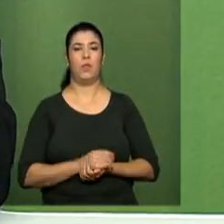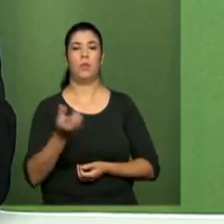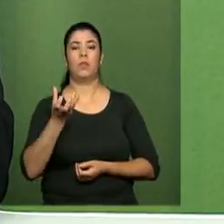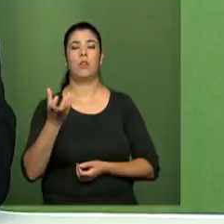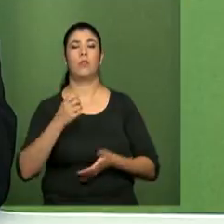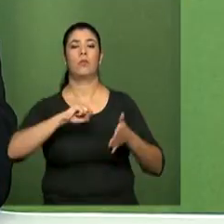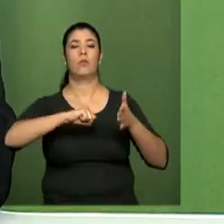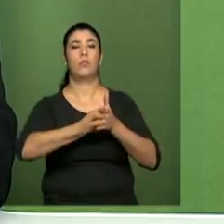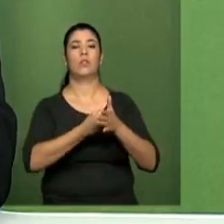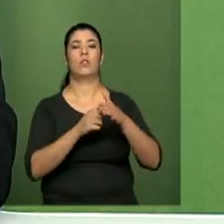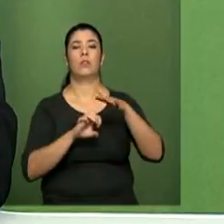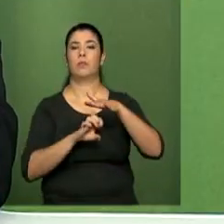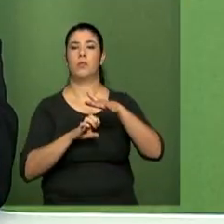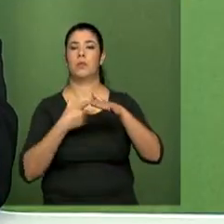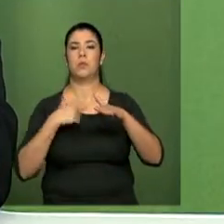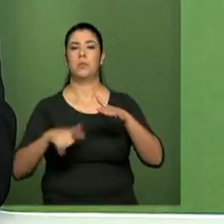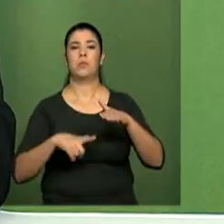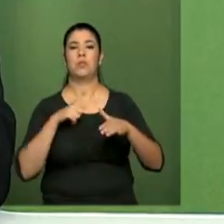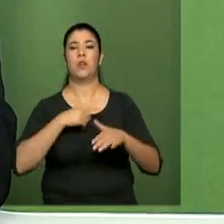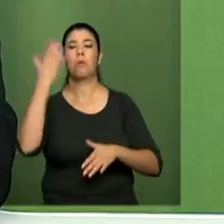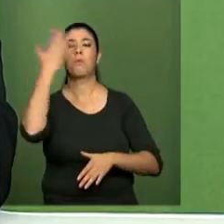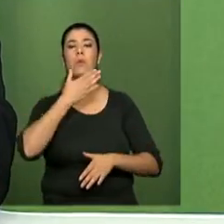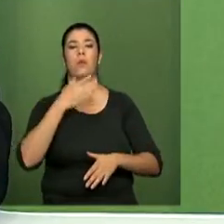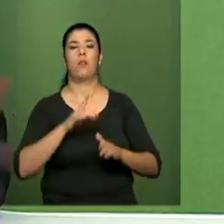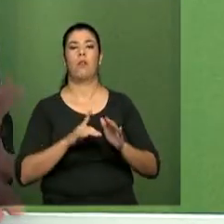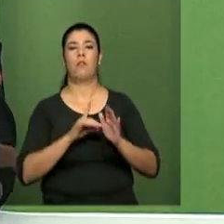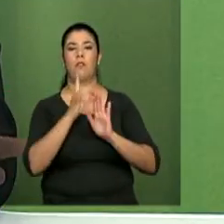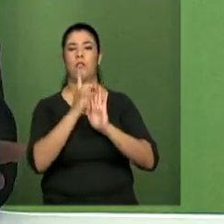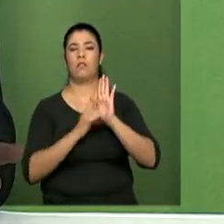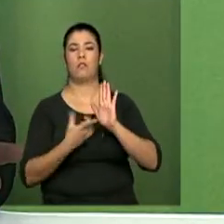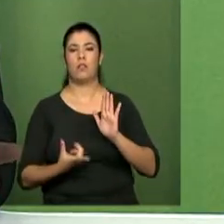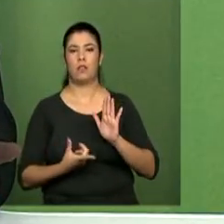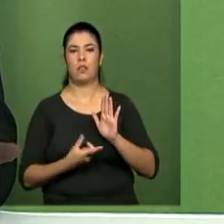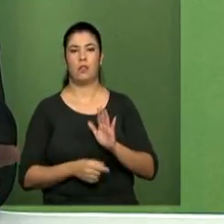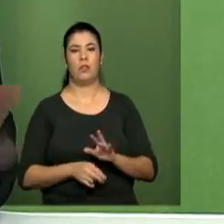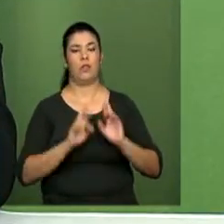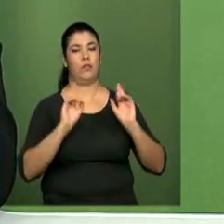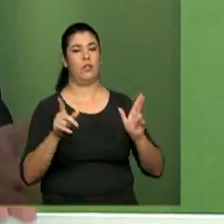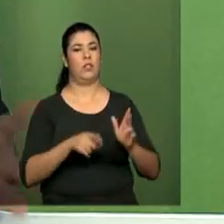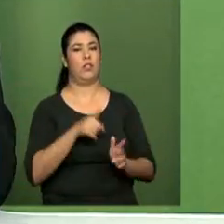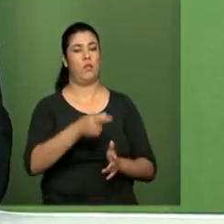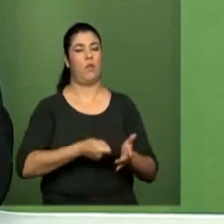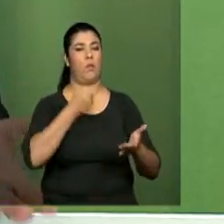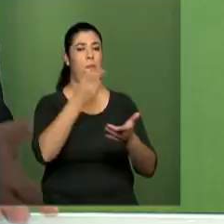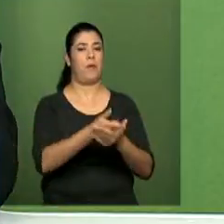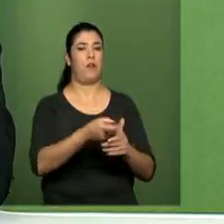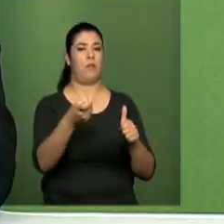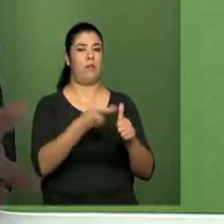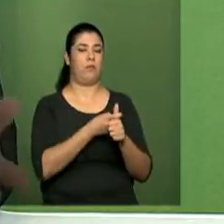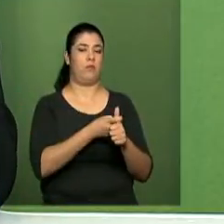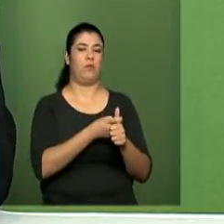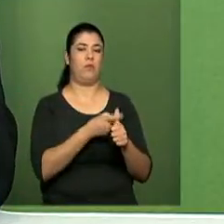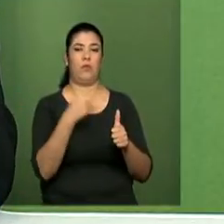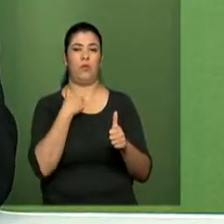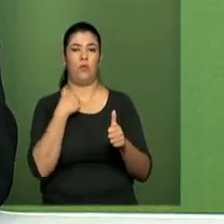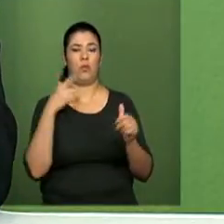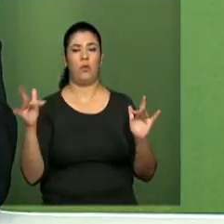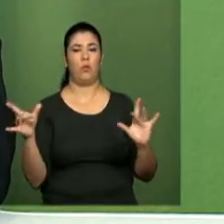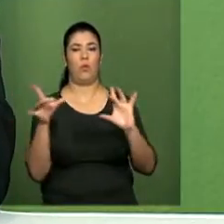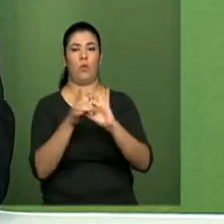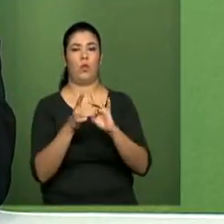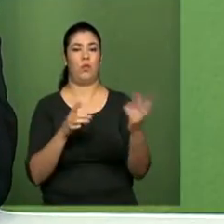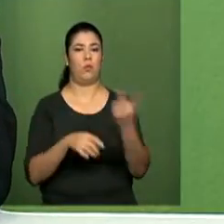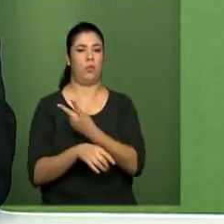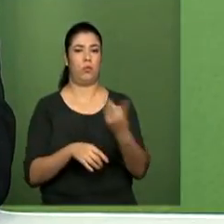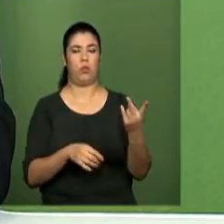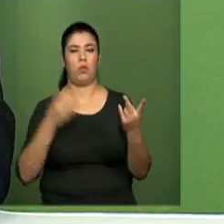a empresa não precisa ter certidão porque uma coisa é cobrar o imposto outra coisa o registro de empresas você não pode condicionar uma coisa igual a outro